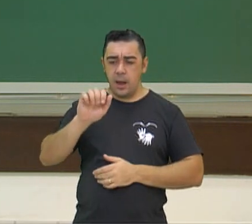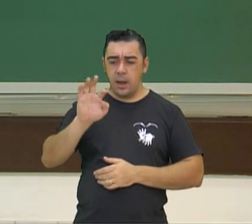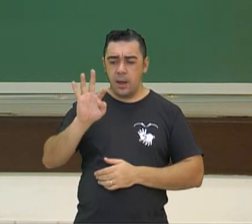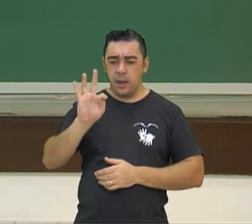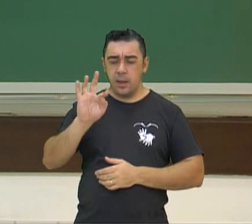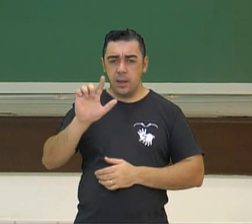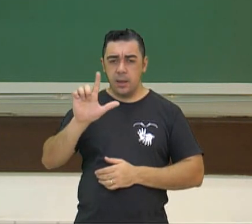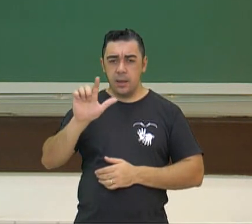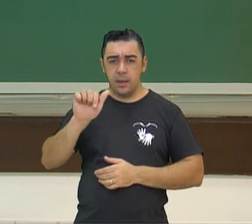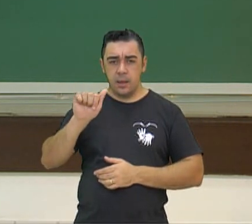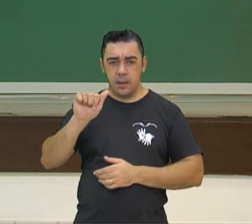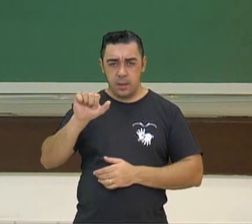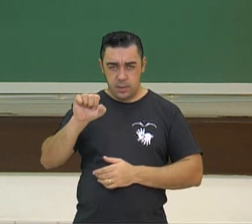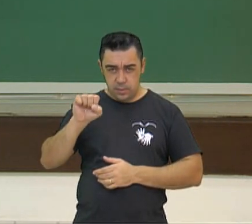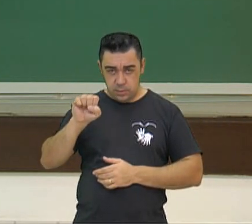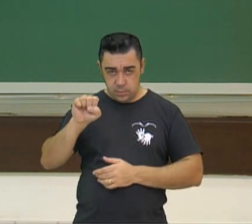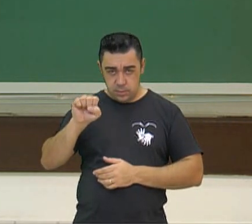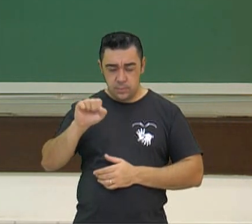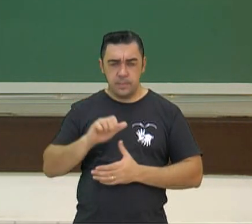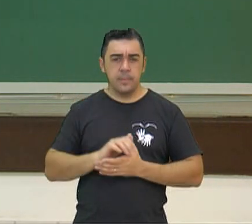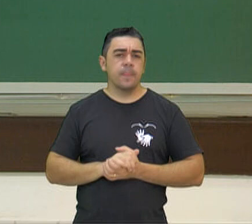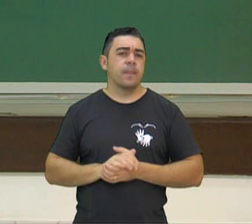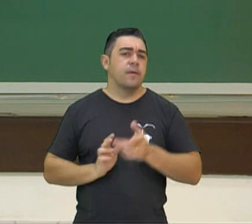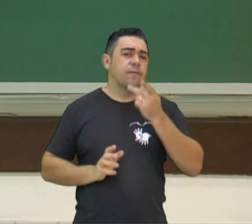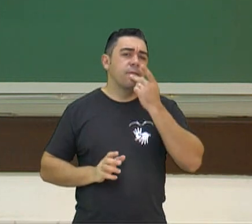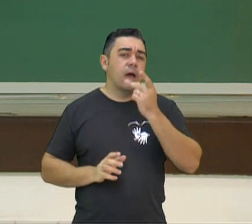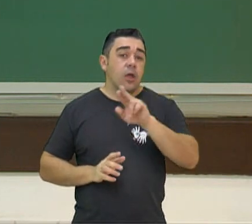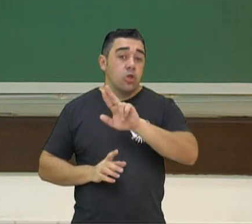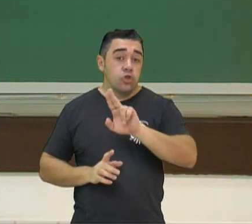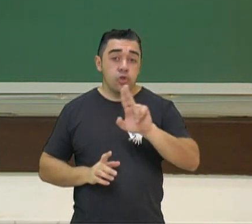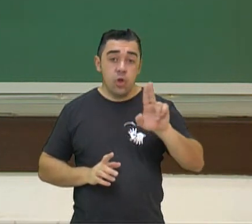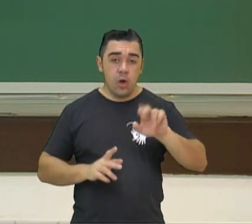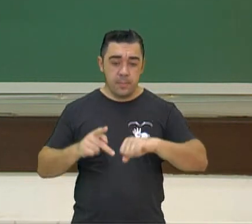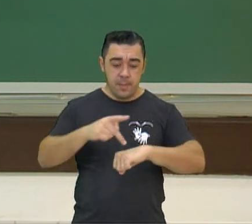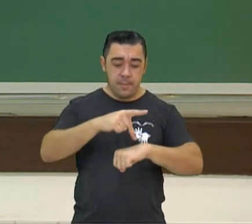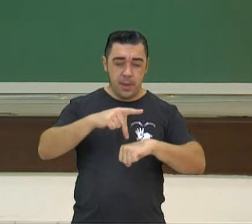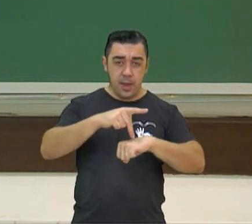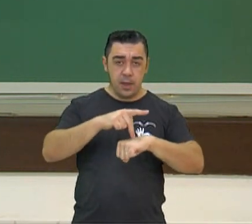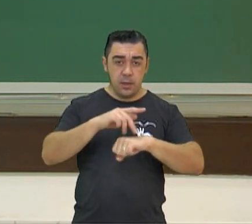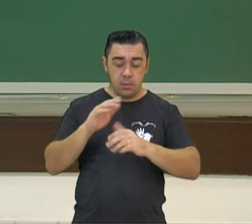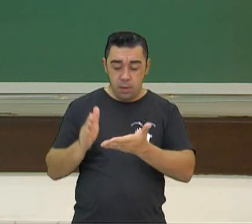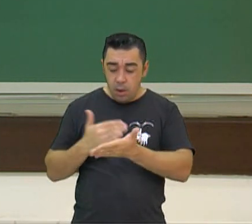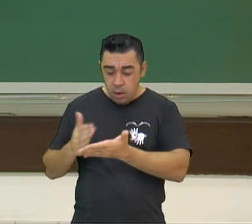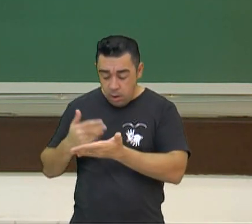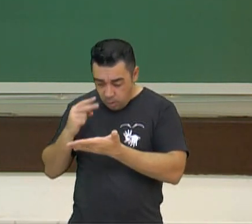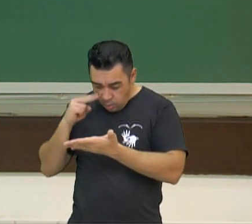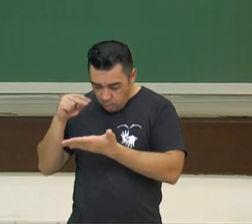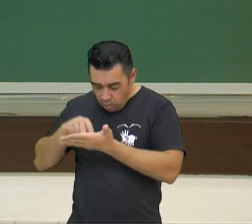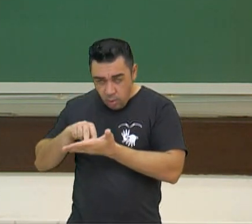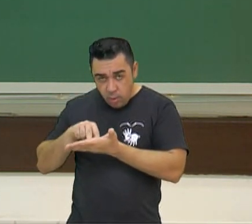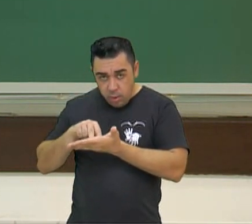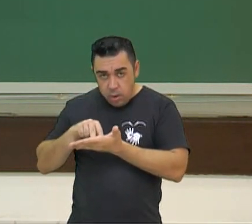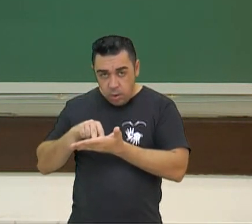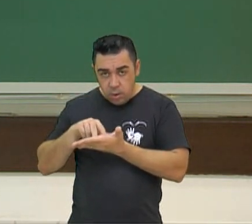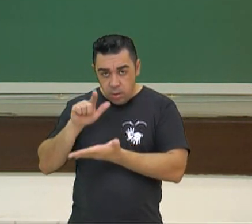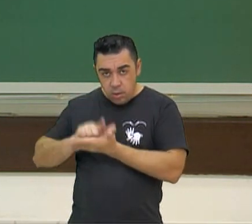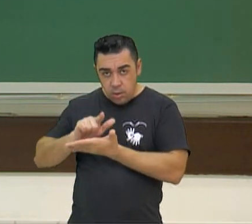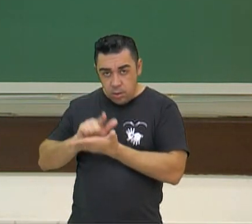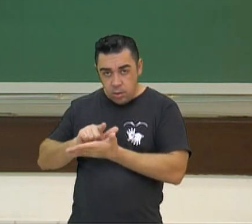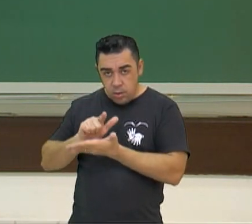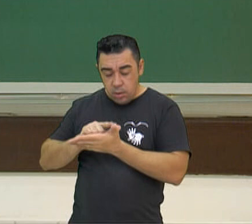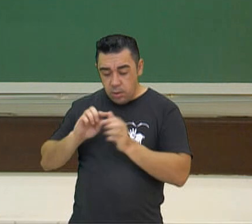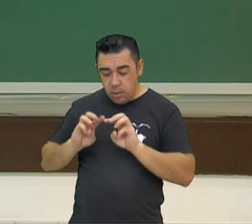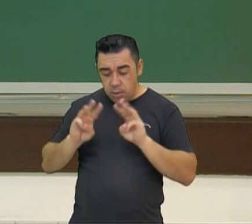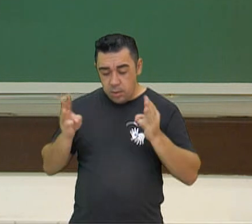posteriormente. Cada vez que cita-se um nome, dá uma folhadinha. Se você tiver a